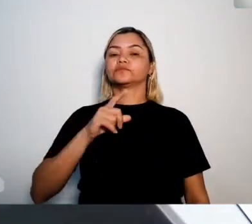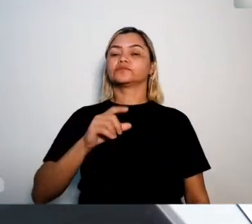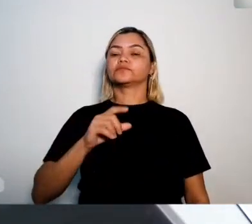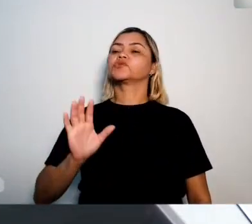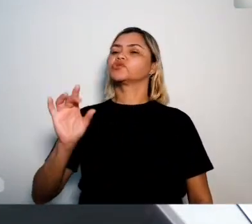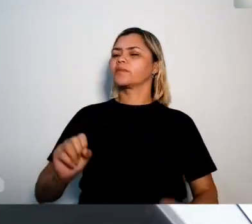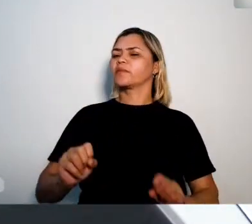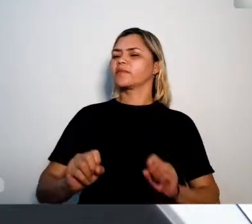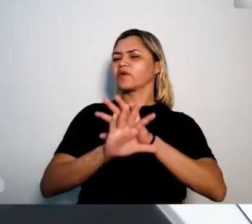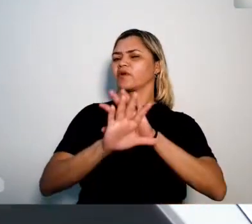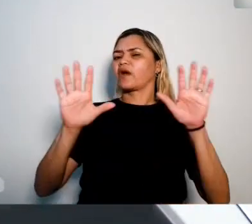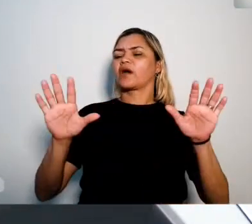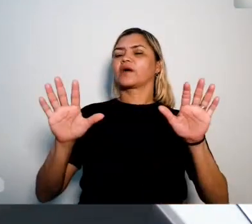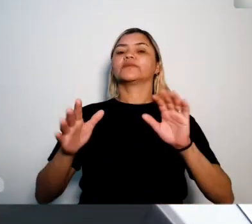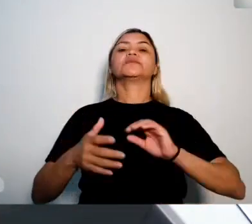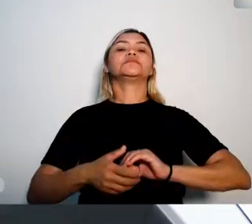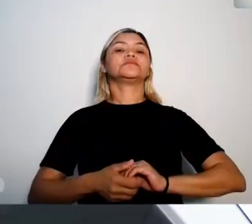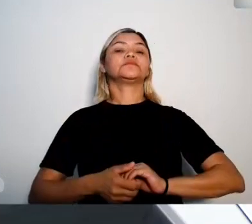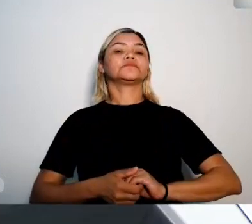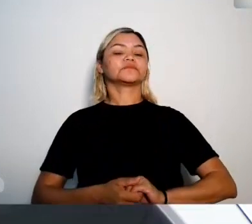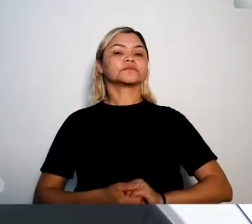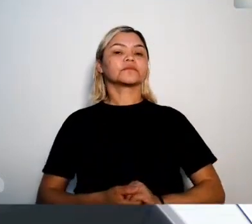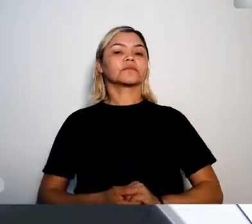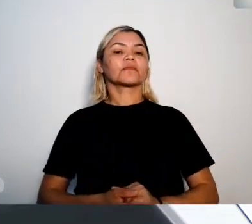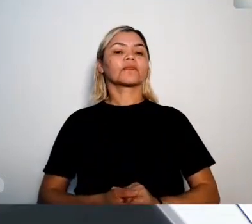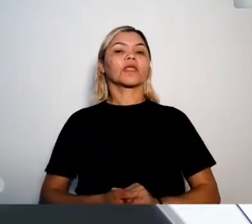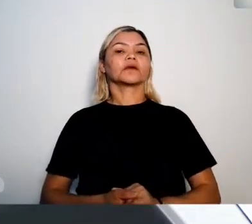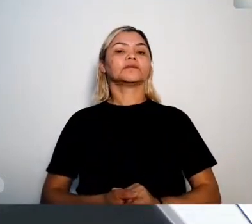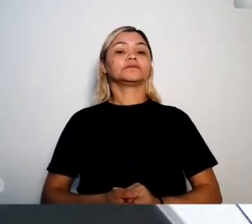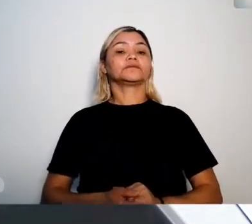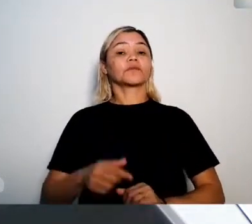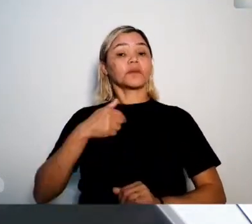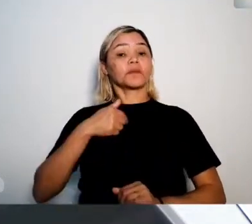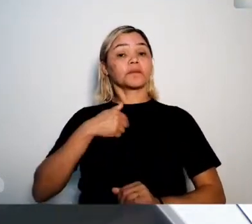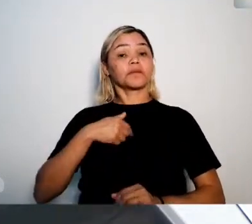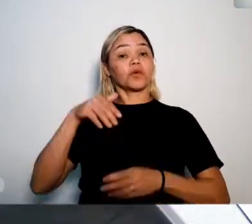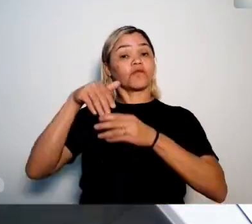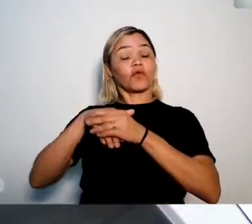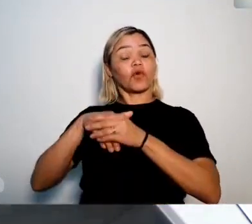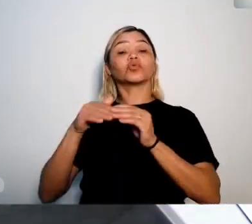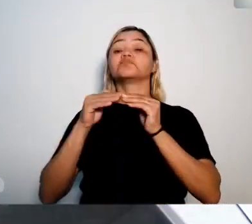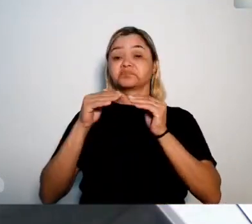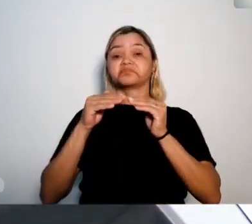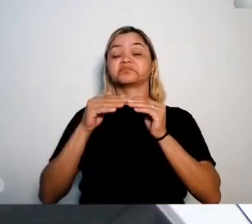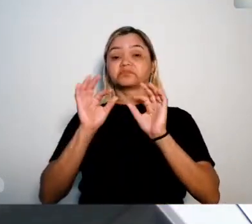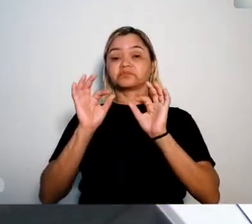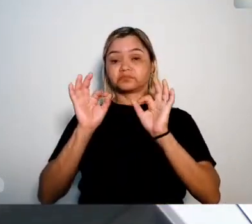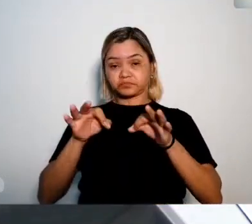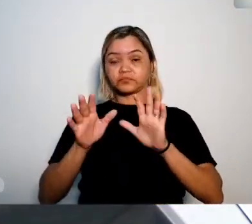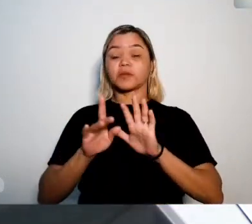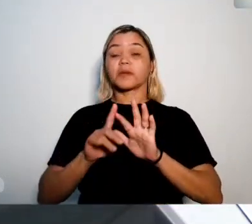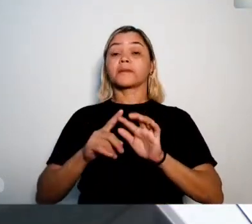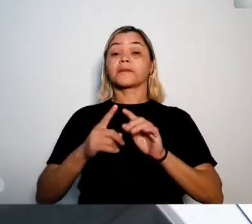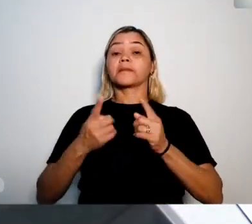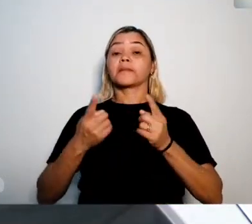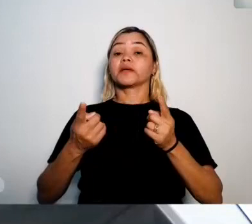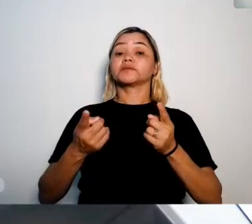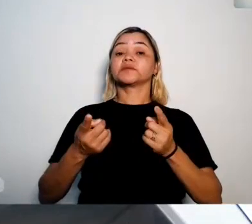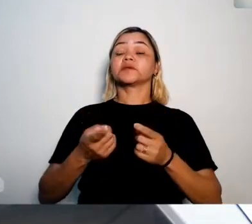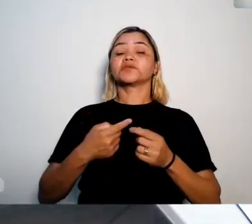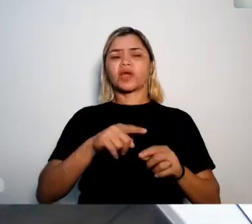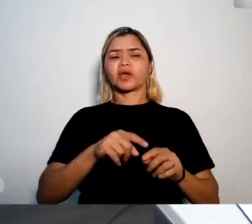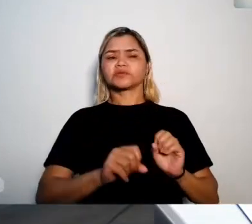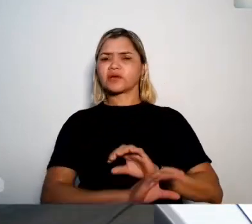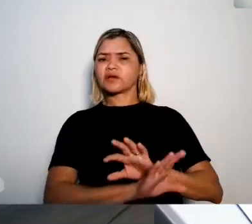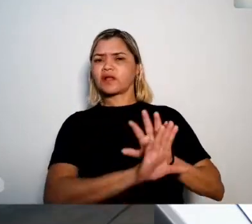relação ao meu voto, sou favorável, certo? Mas esse aí eu quero deixar claro, que é